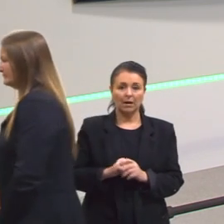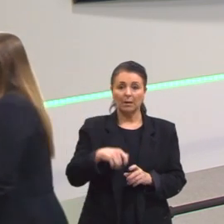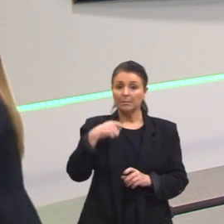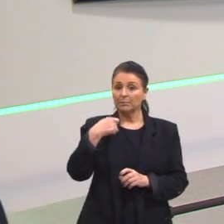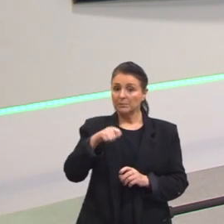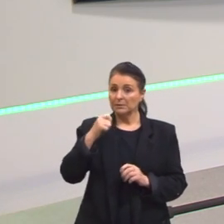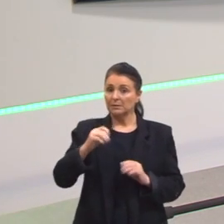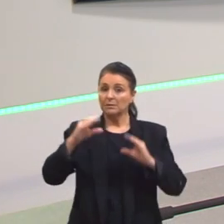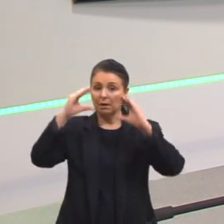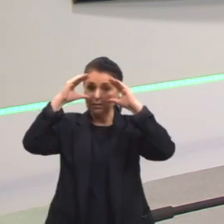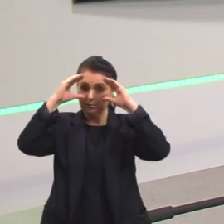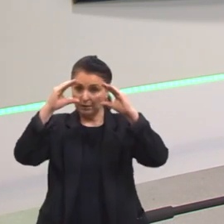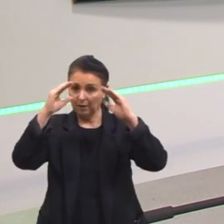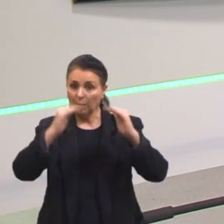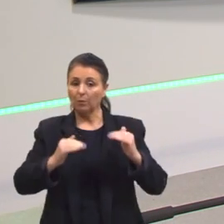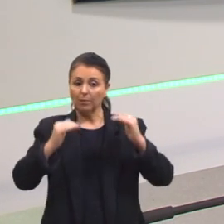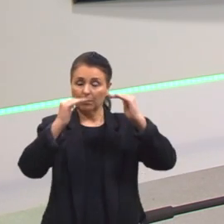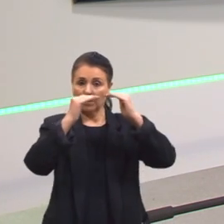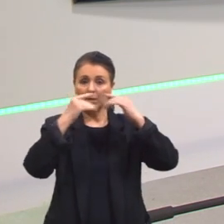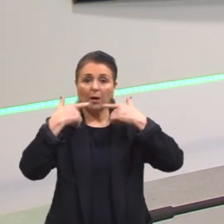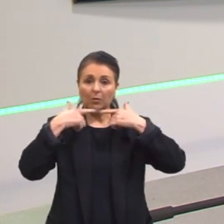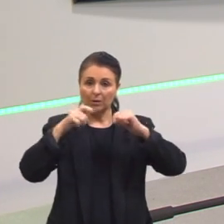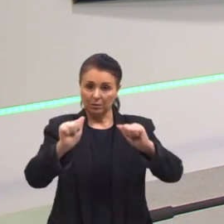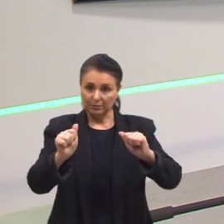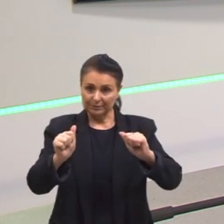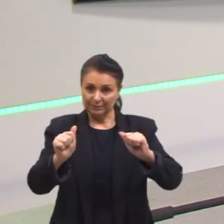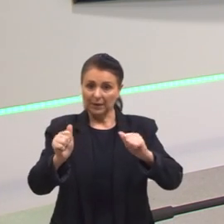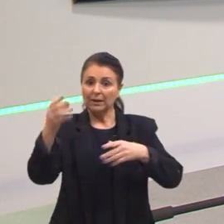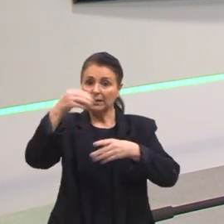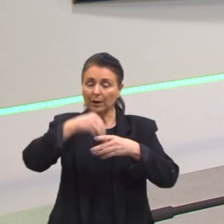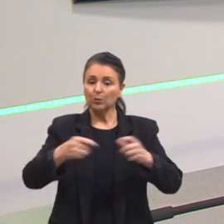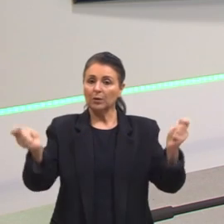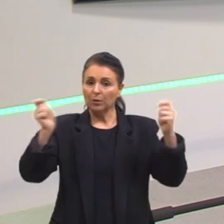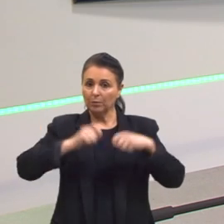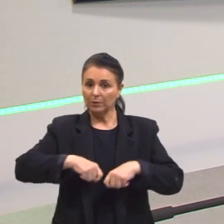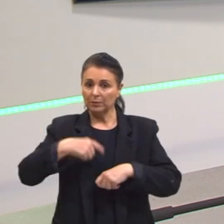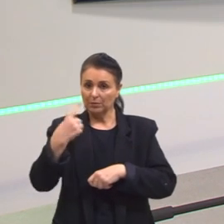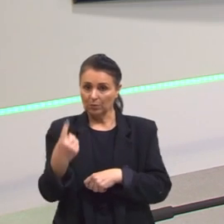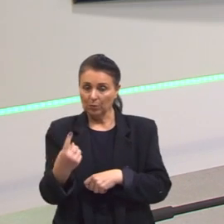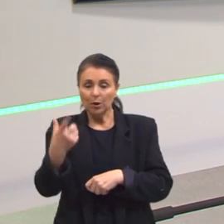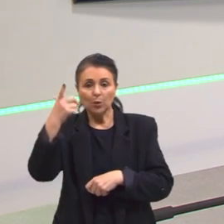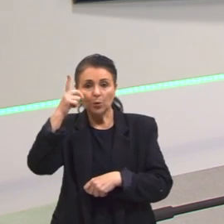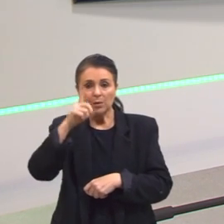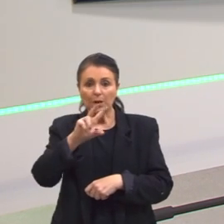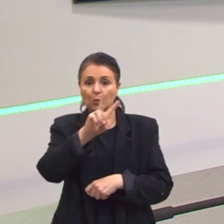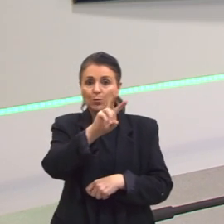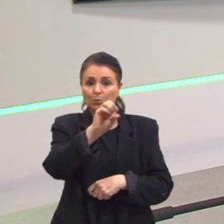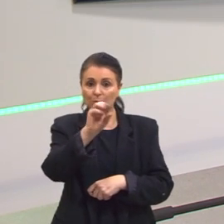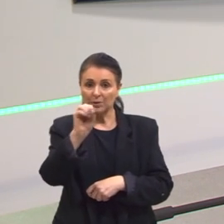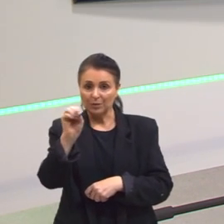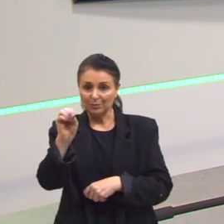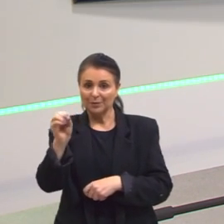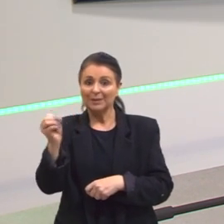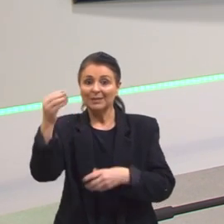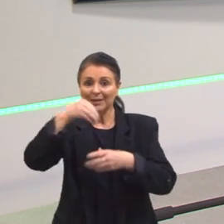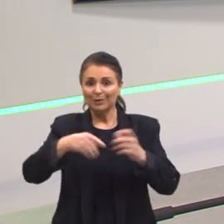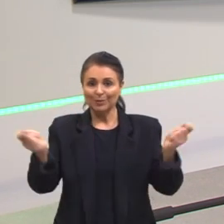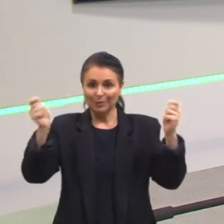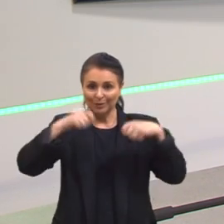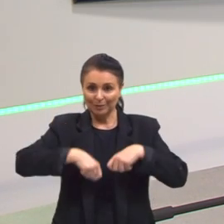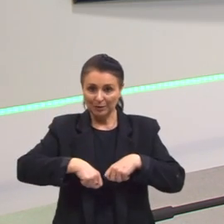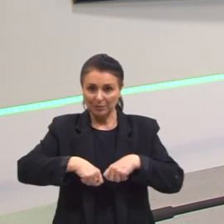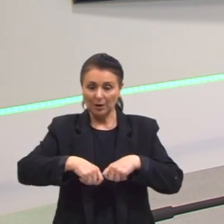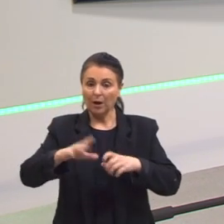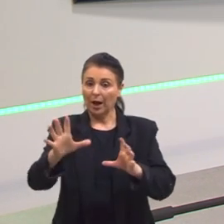é isso que corresponde a competência um E é isso que vai fazer eu tirar os 200 pontos na competição que somados aos outros